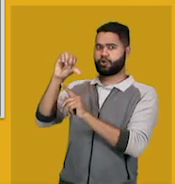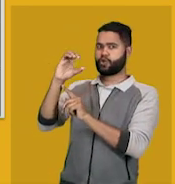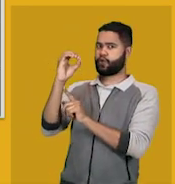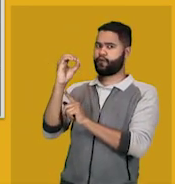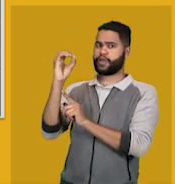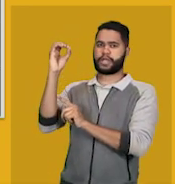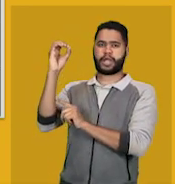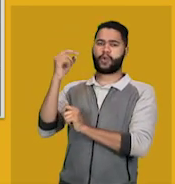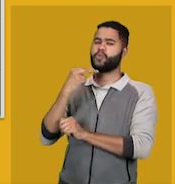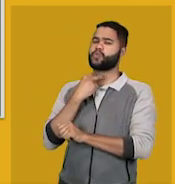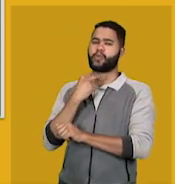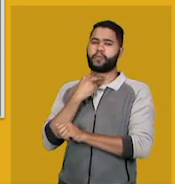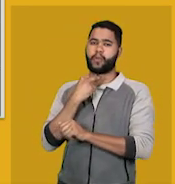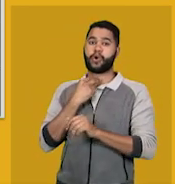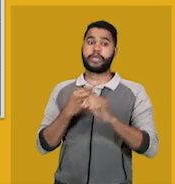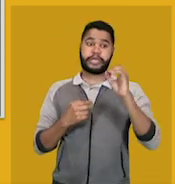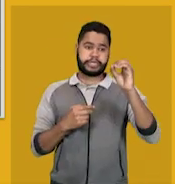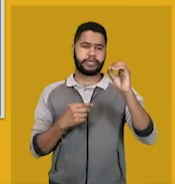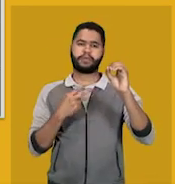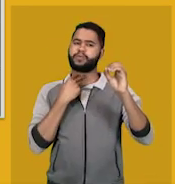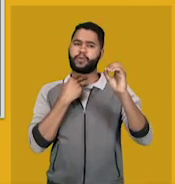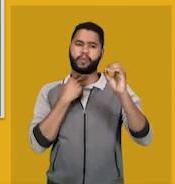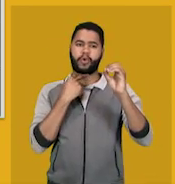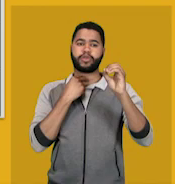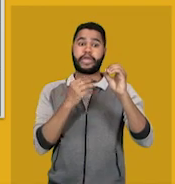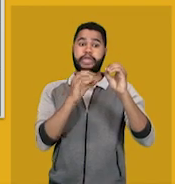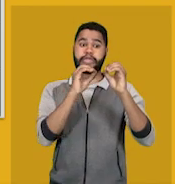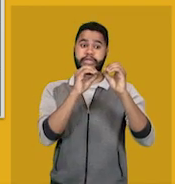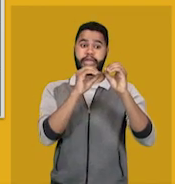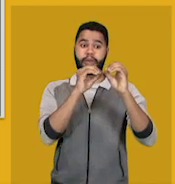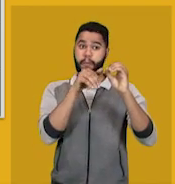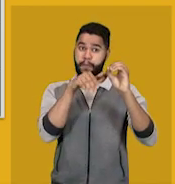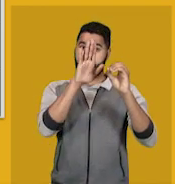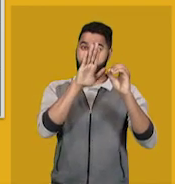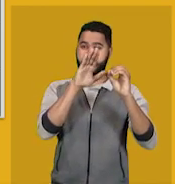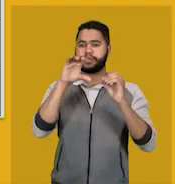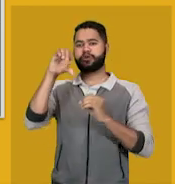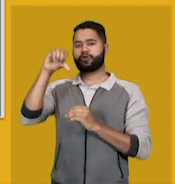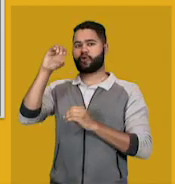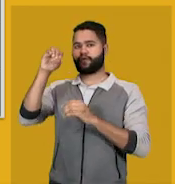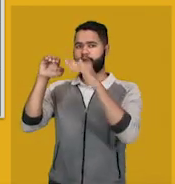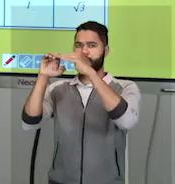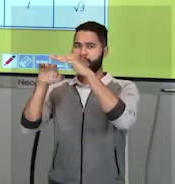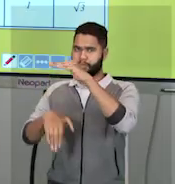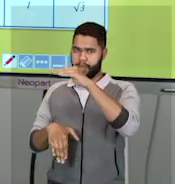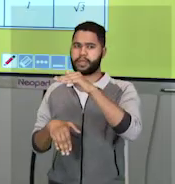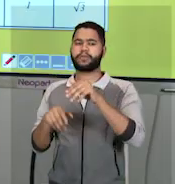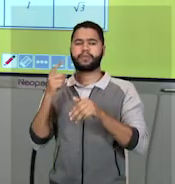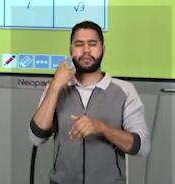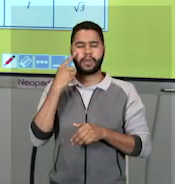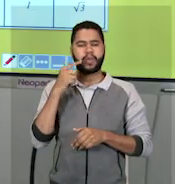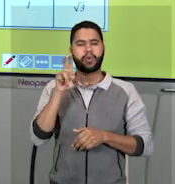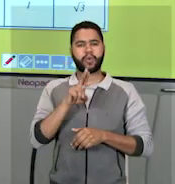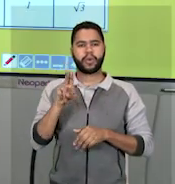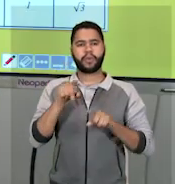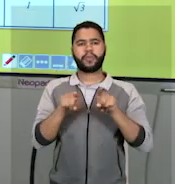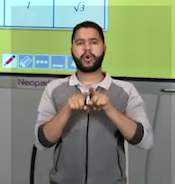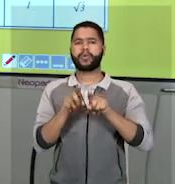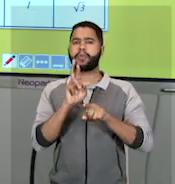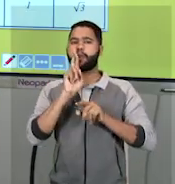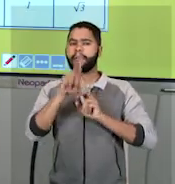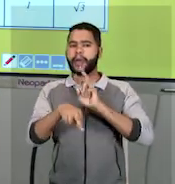pouco maior que zero e um pouco menor que 90. E nós iremos utilizar esses valores também na resolução dos